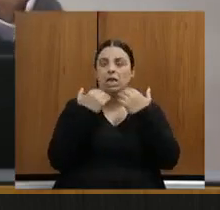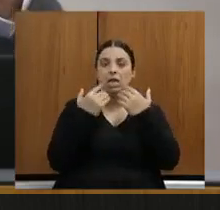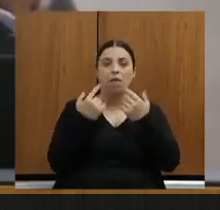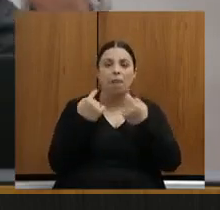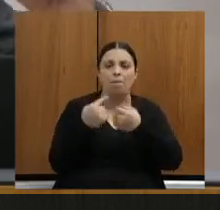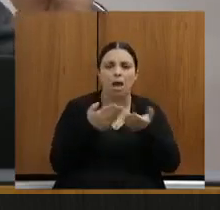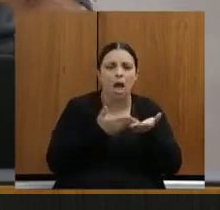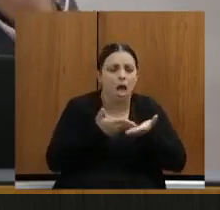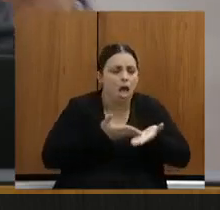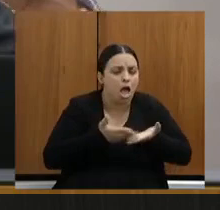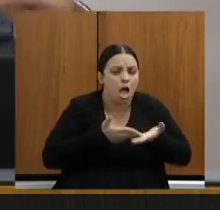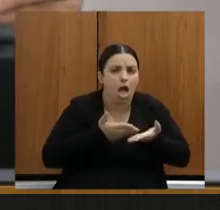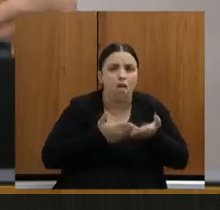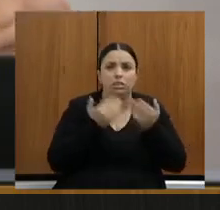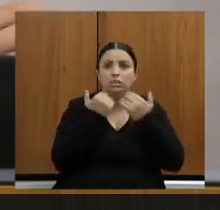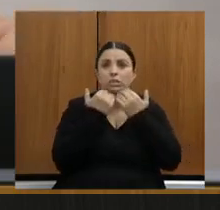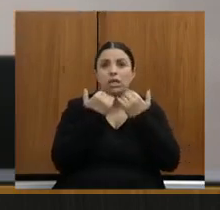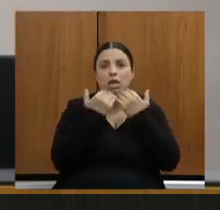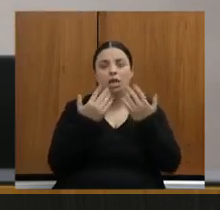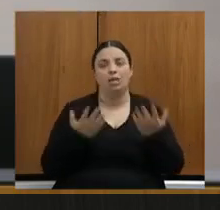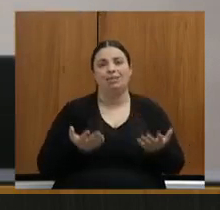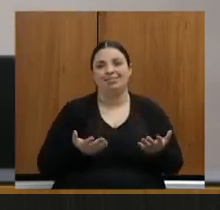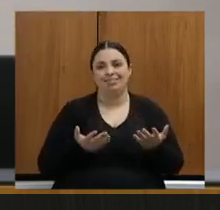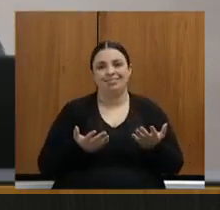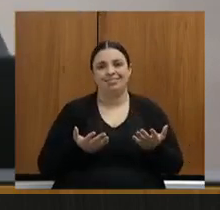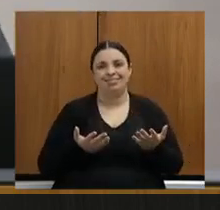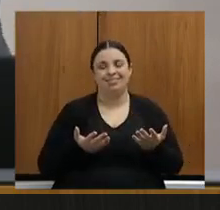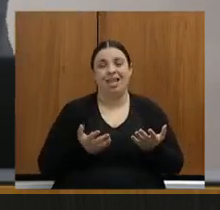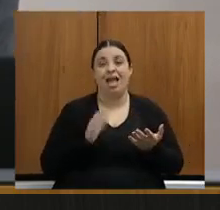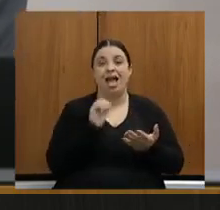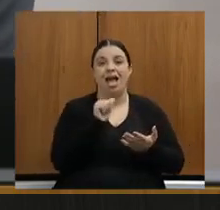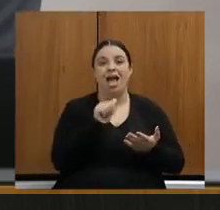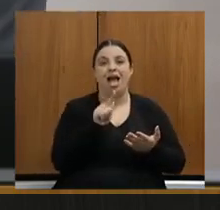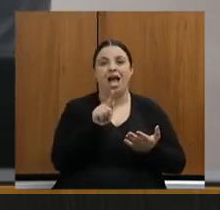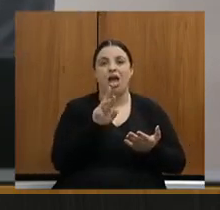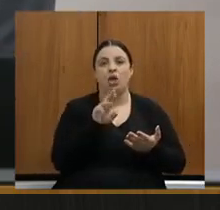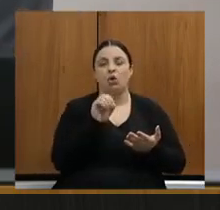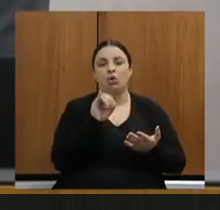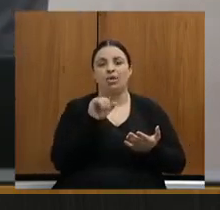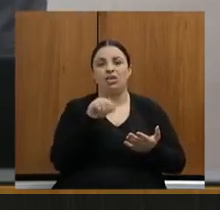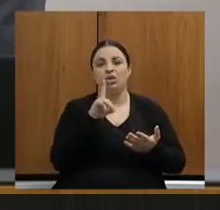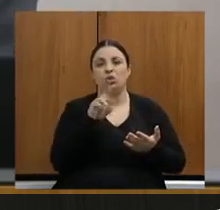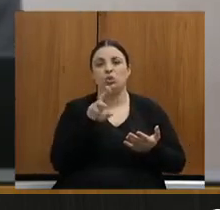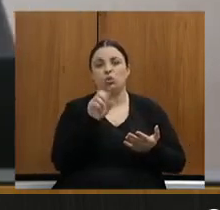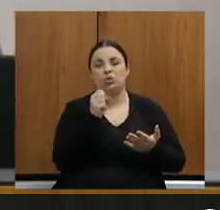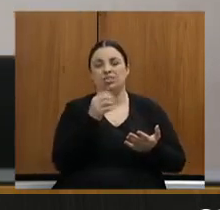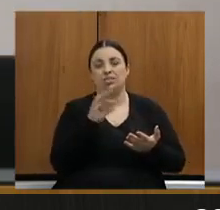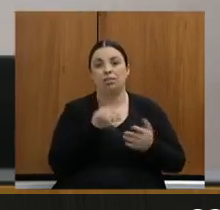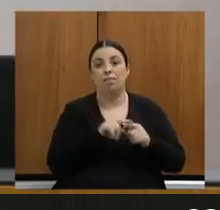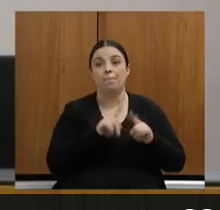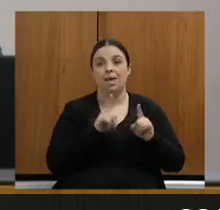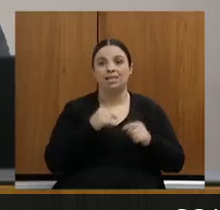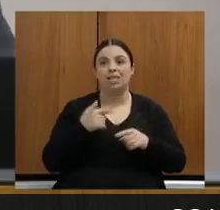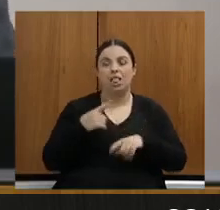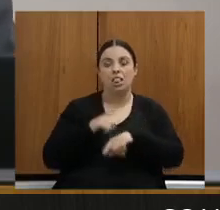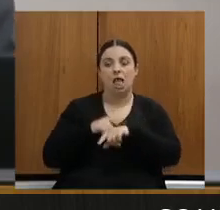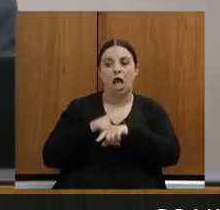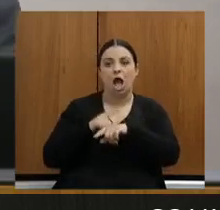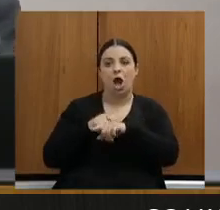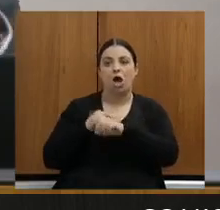eles as com bases as agroindústrias mas na hora de baixar o preço eles conversam